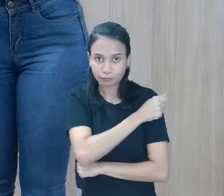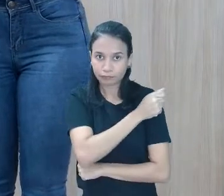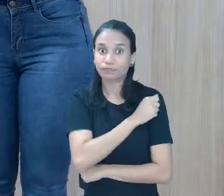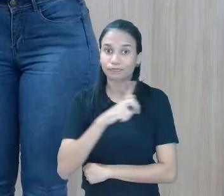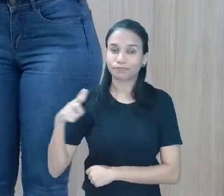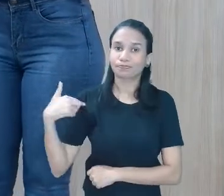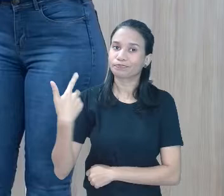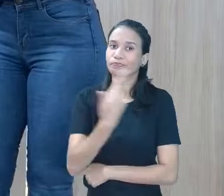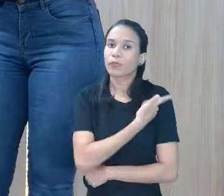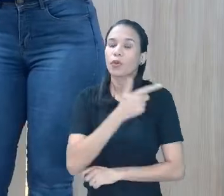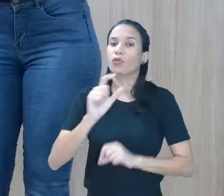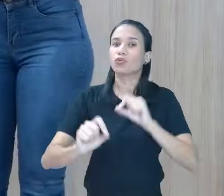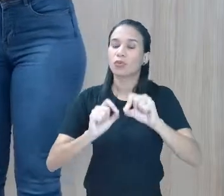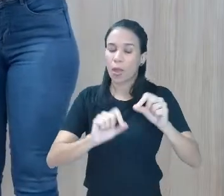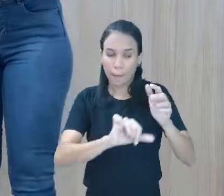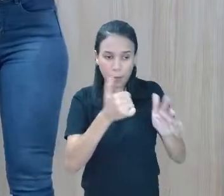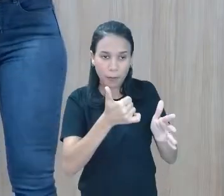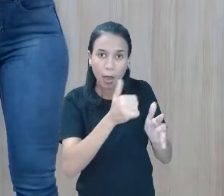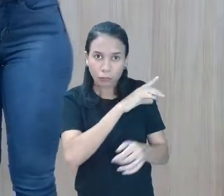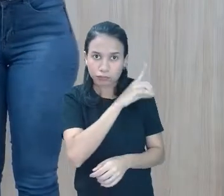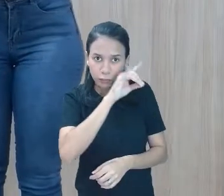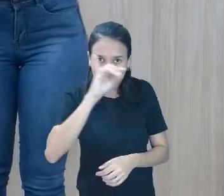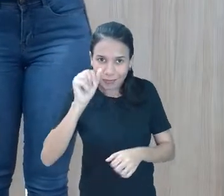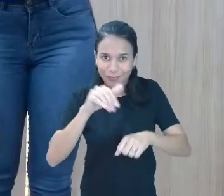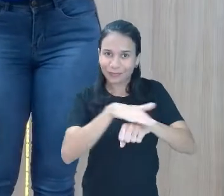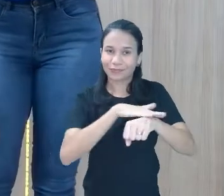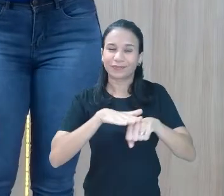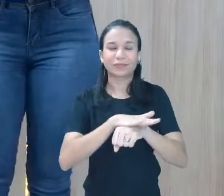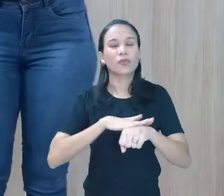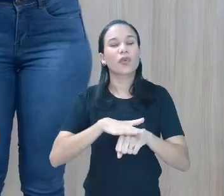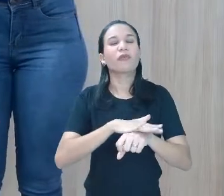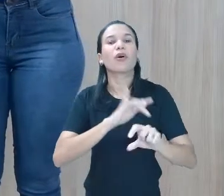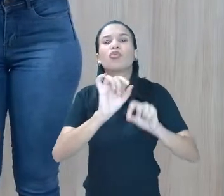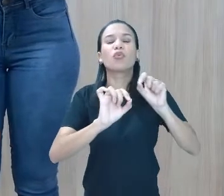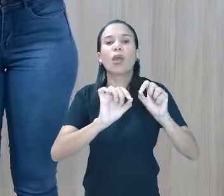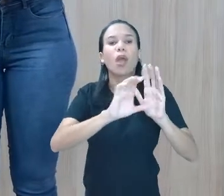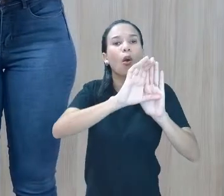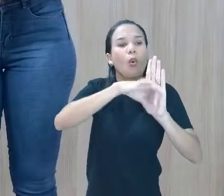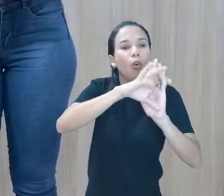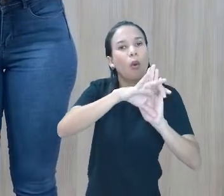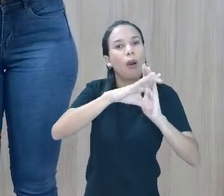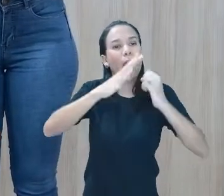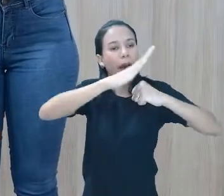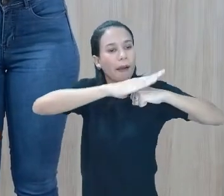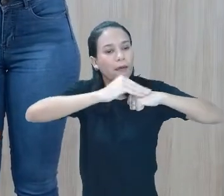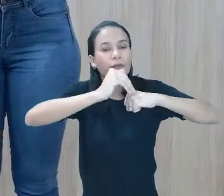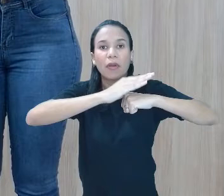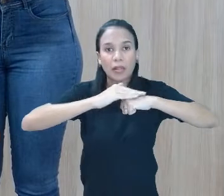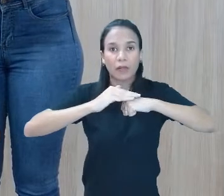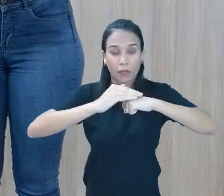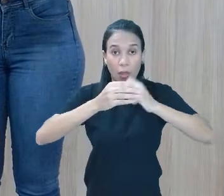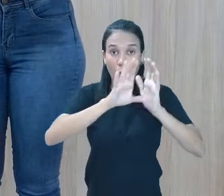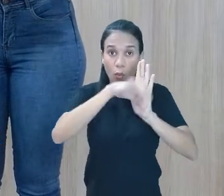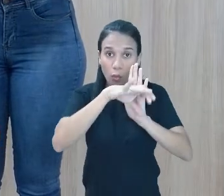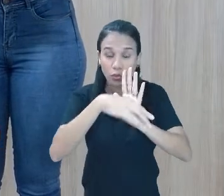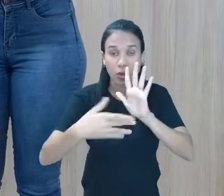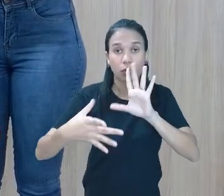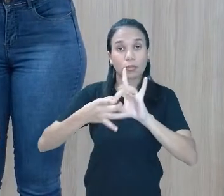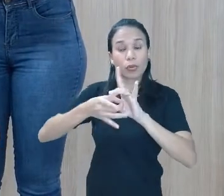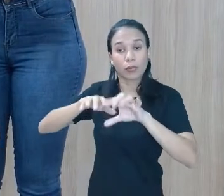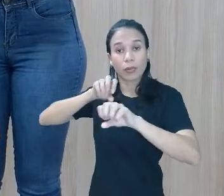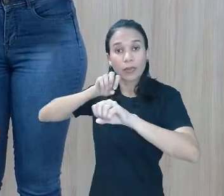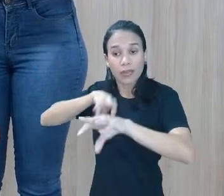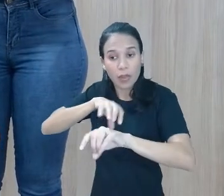No nosso primeiro dia de temática, a gente falou sobre esse conceito de afetividade, esse conceito de